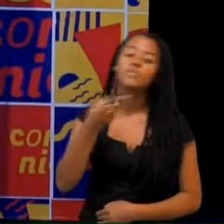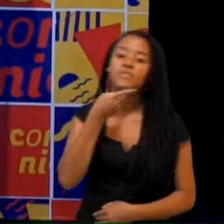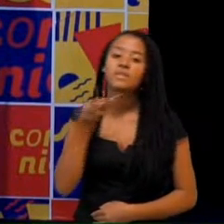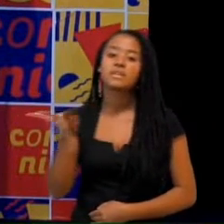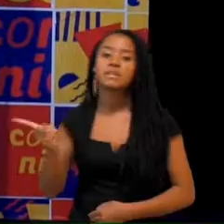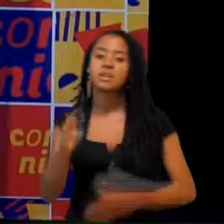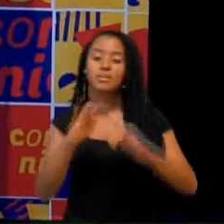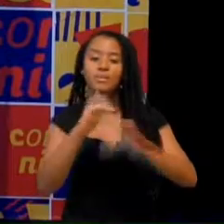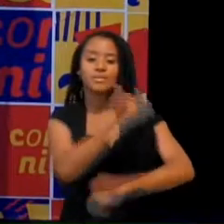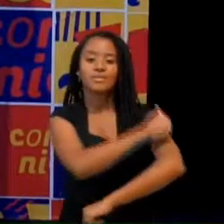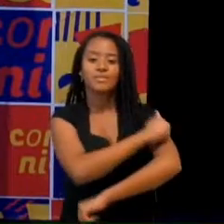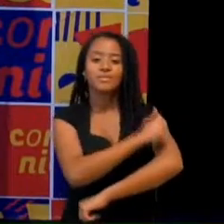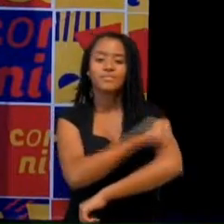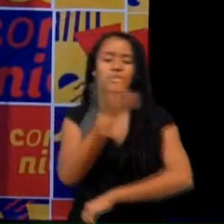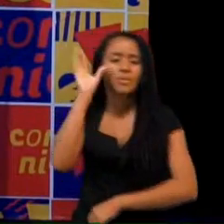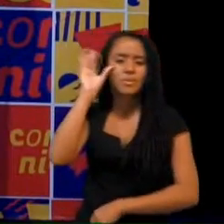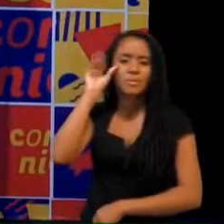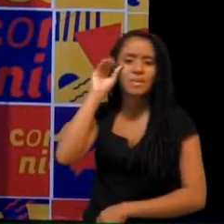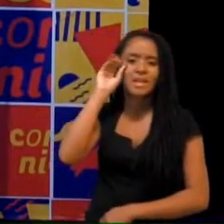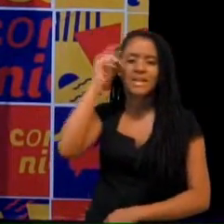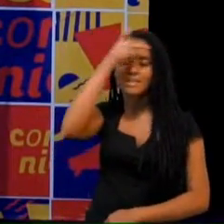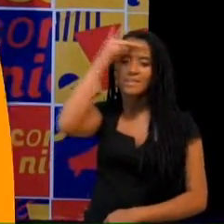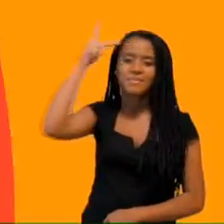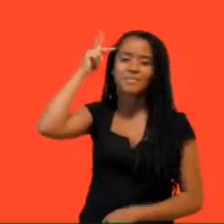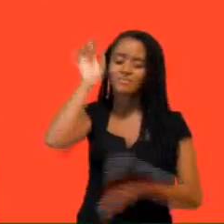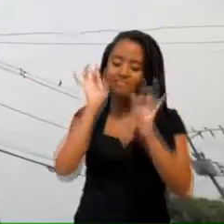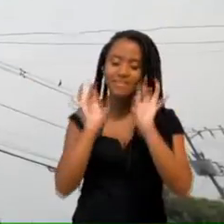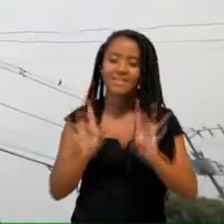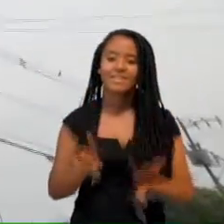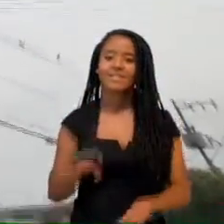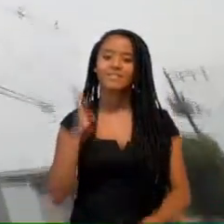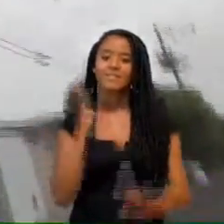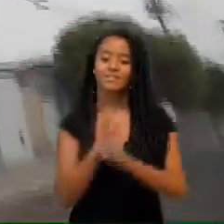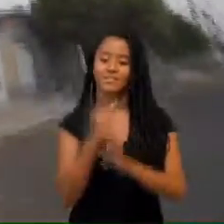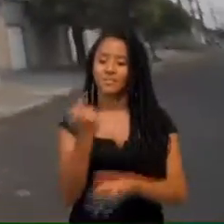vamos conferir essa galera incrível que a gente encontrou por lá